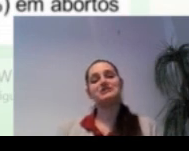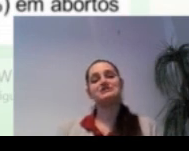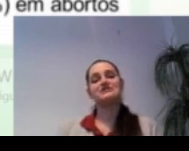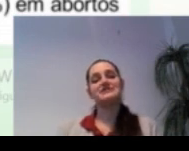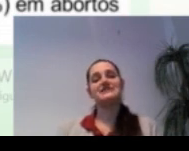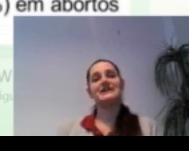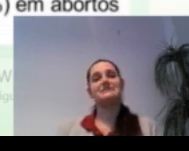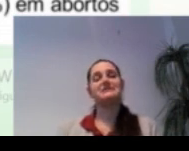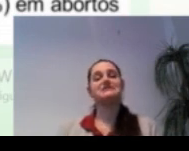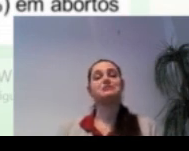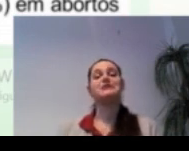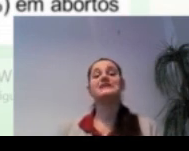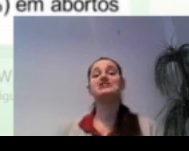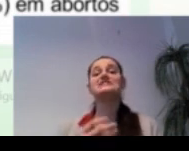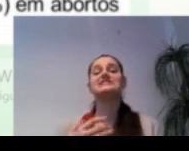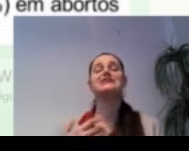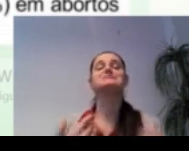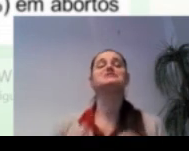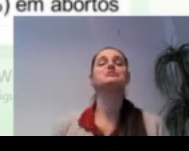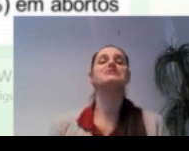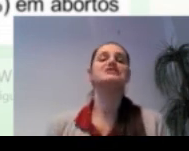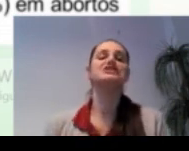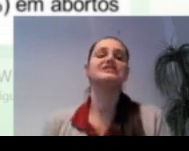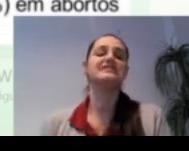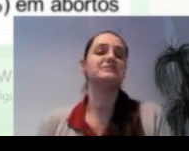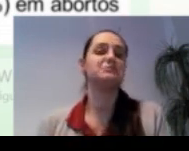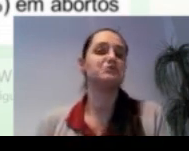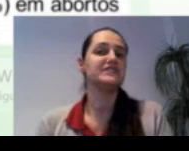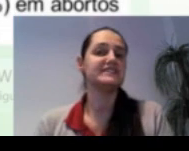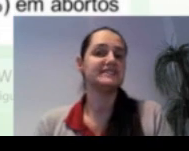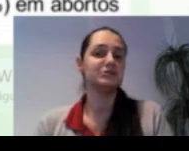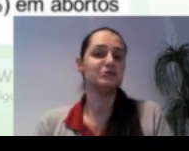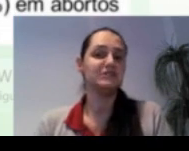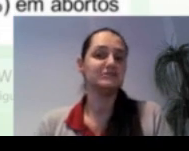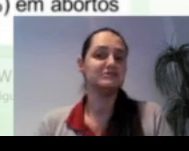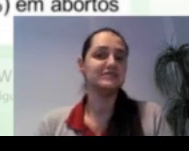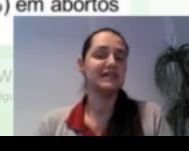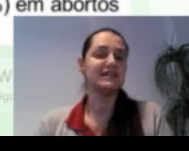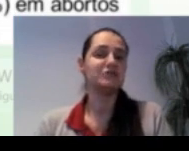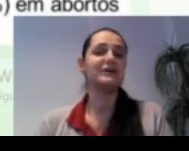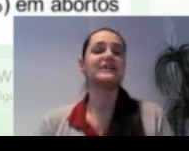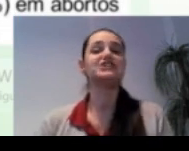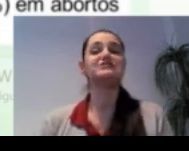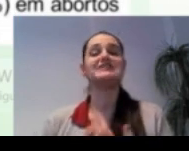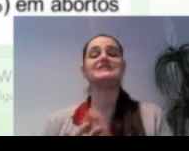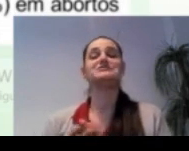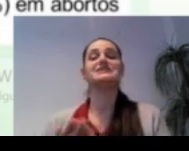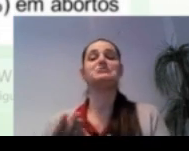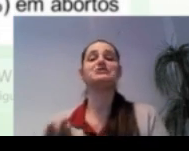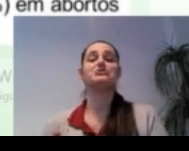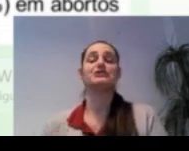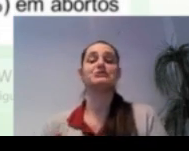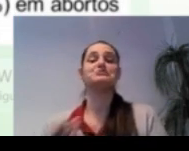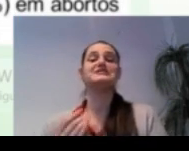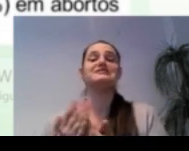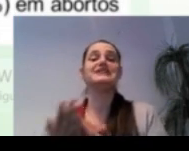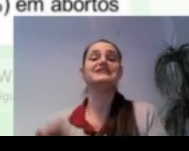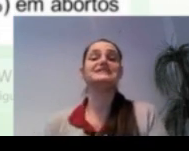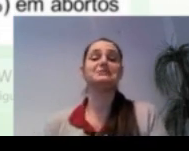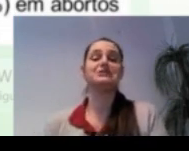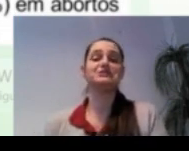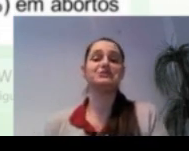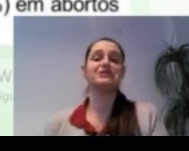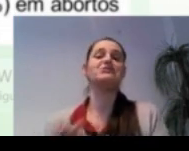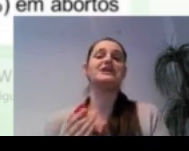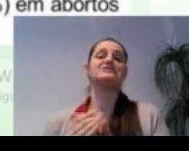próxima aula a gente vai ver, tá, mas como é que a gente sabe se o Covid teve mutação ou não, né? Como é que a gente faz isso em laboratório? Como se